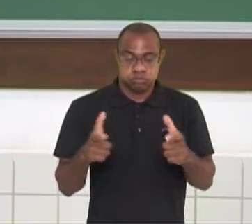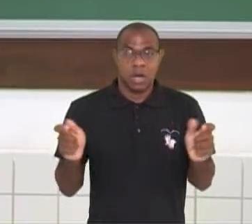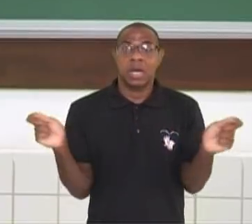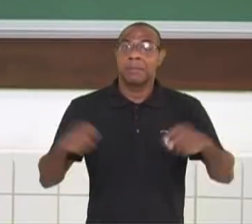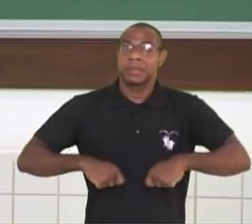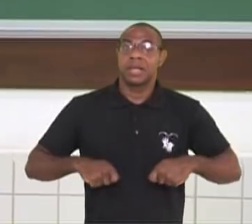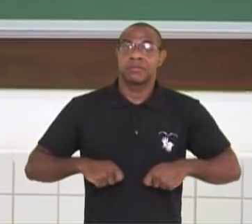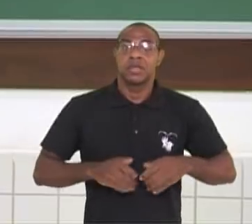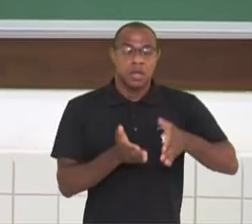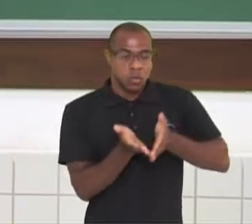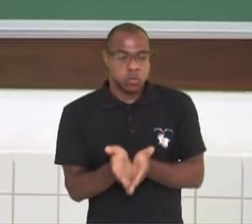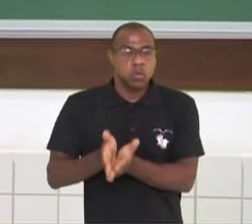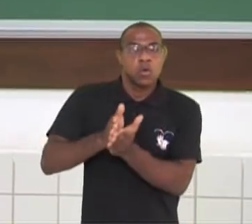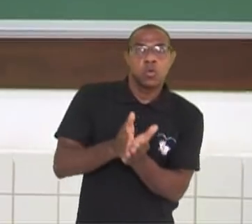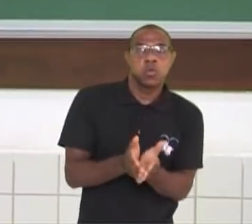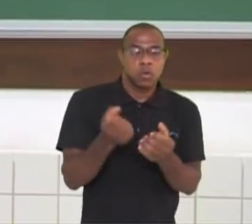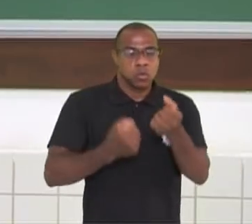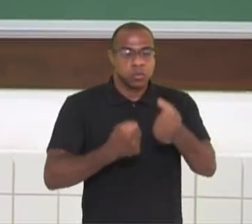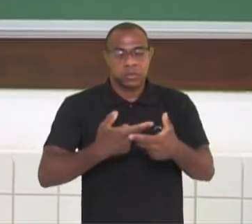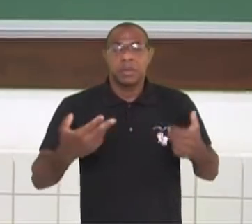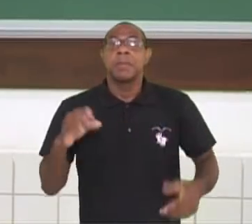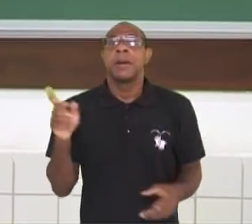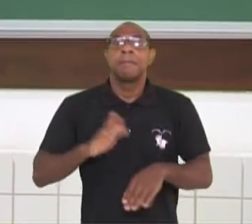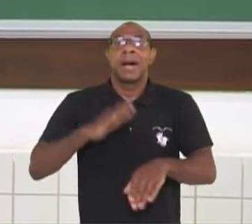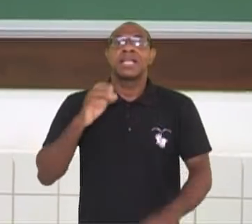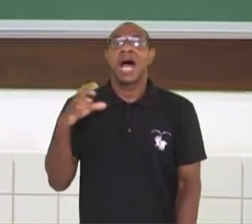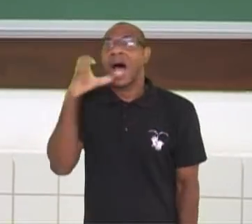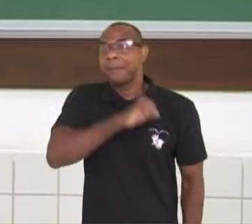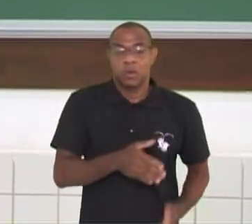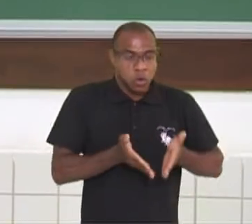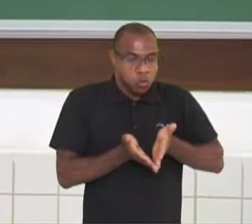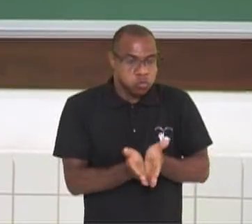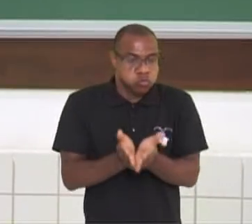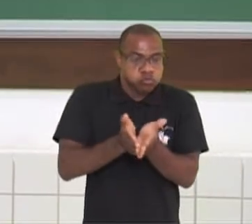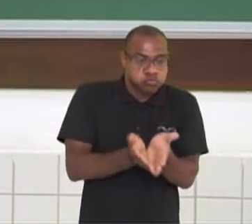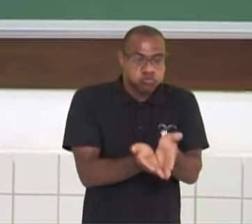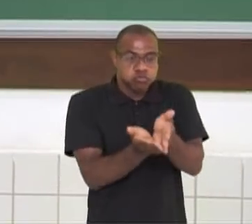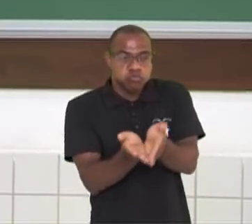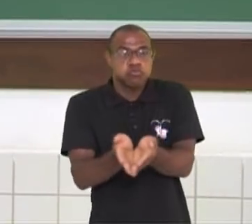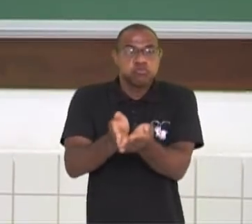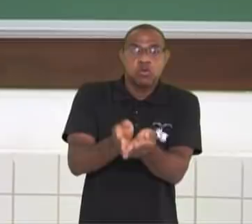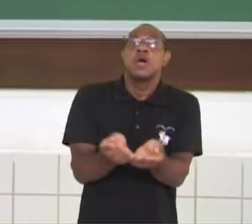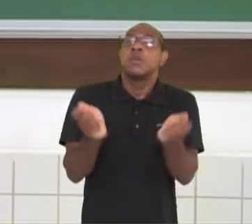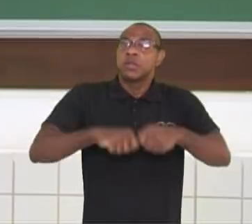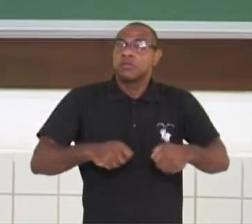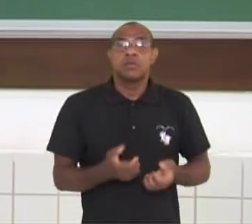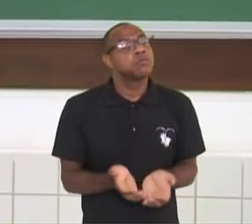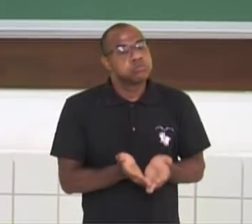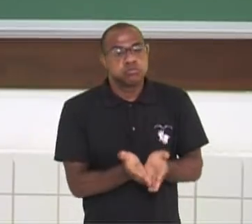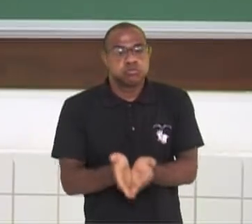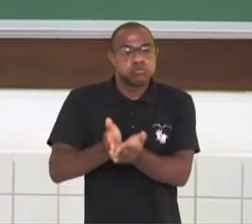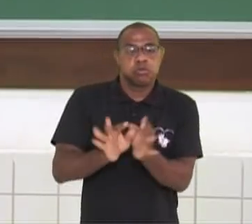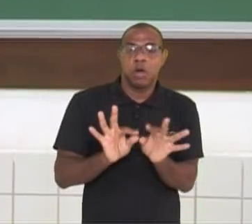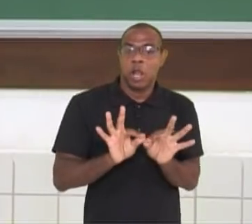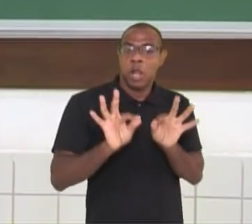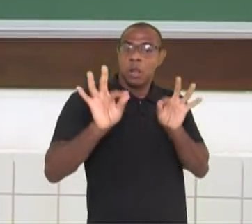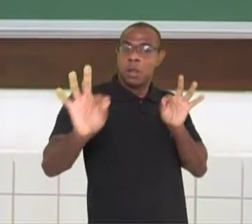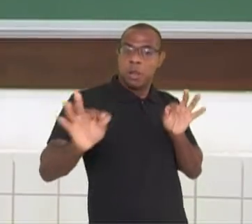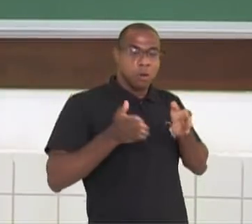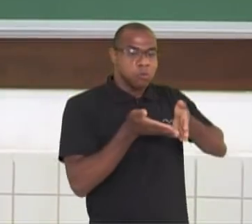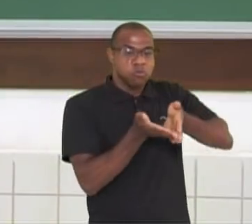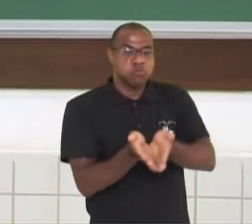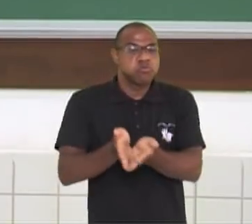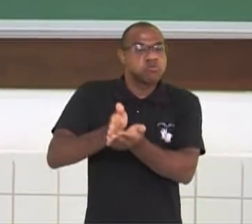transporte, agilizaram, tornaram mais rápido esse transporte e esse transporte pode ser feito em maiores distâncias e em